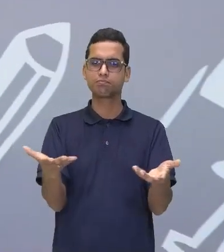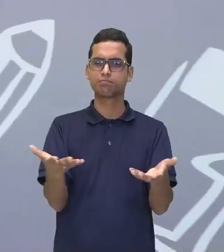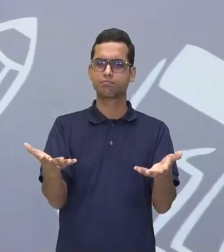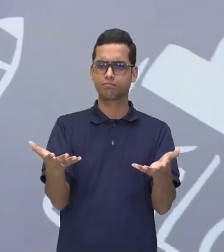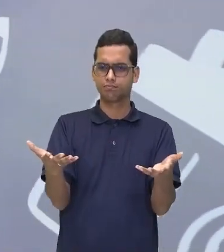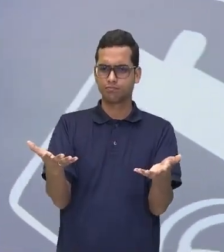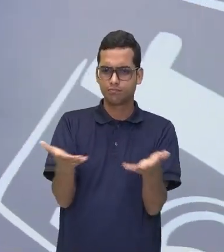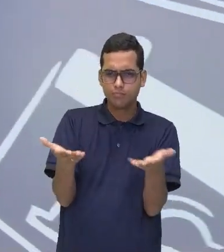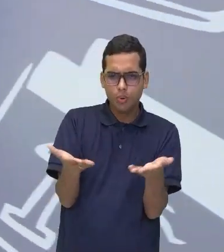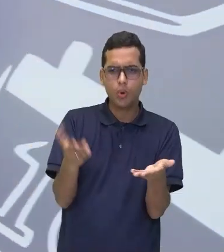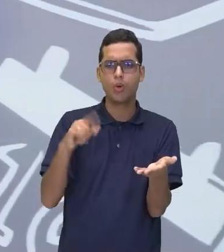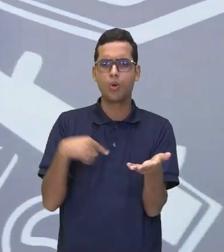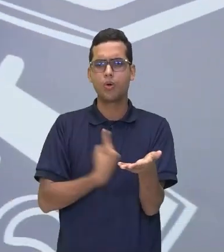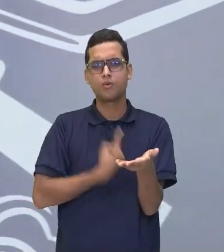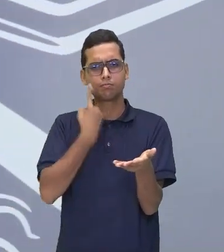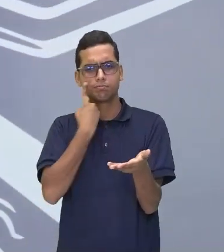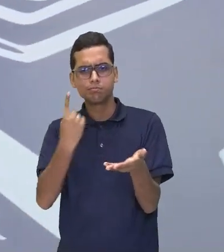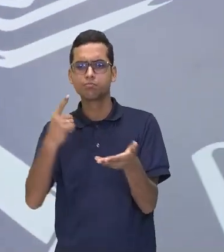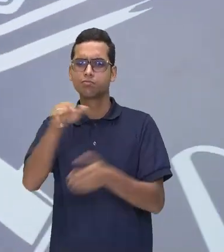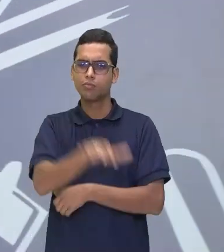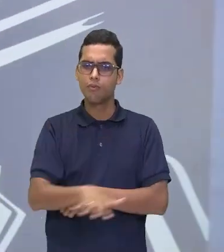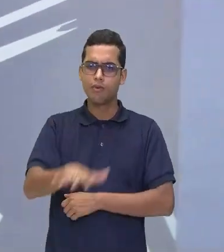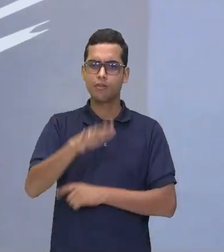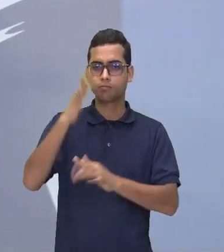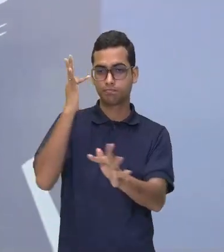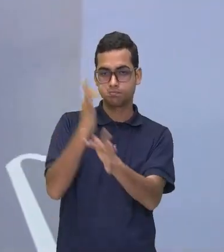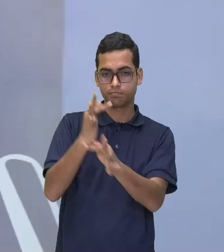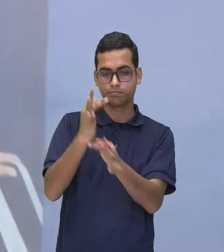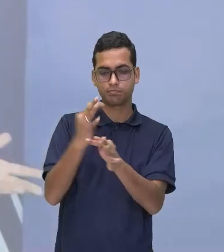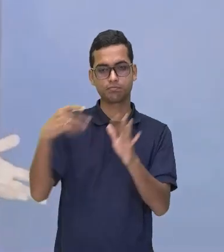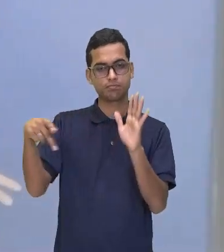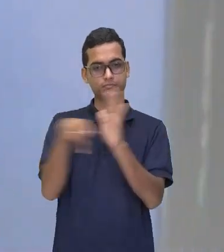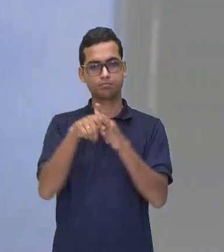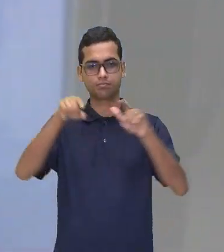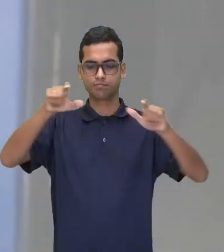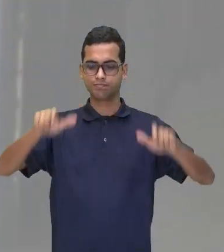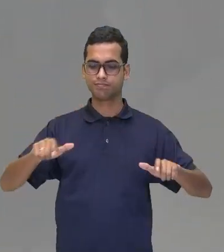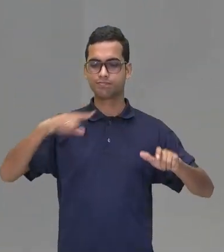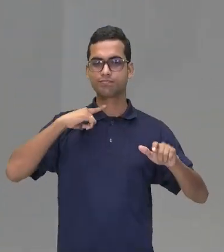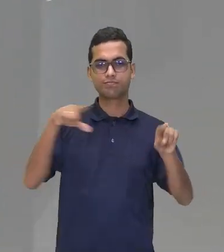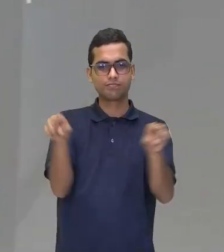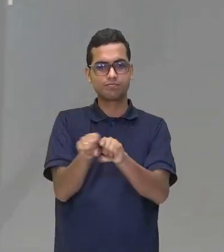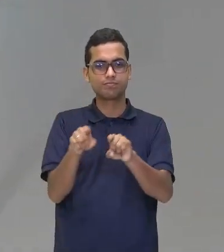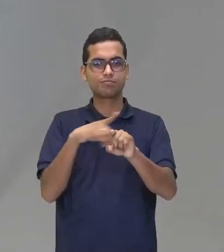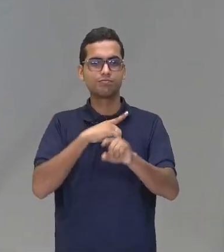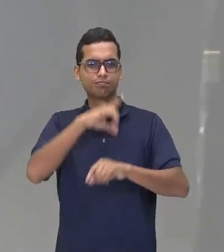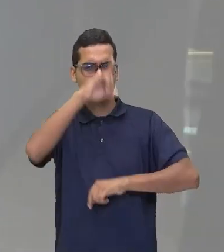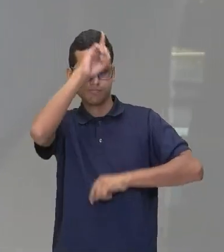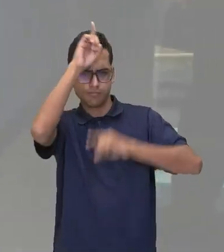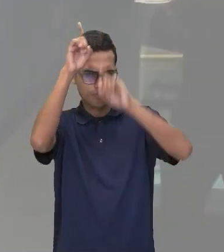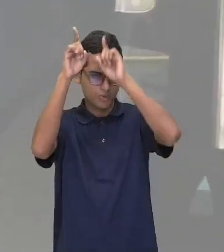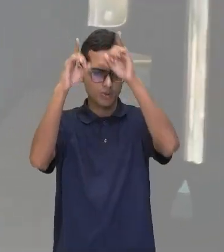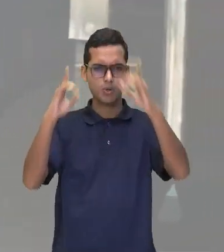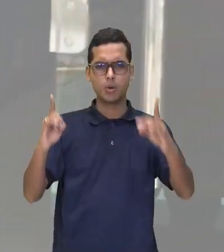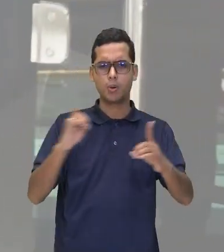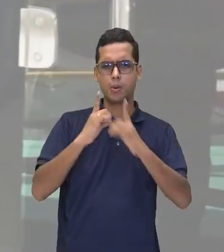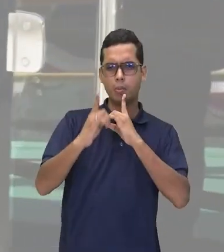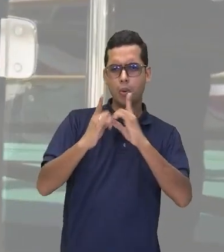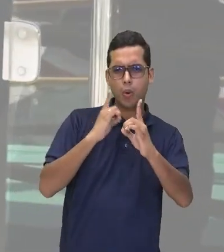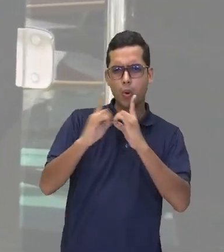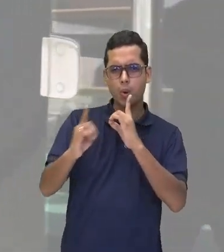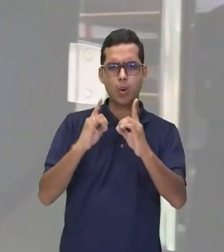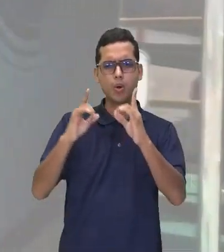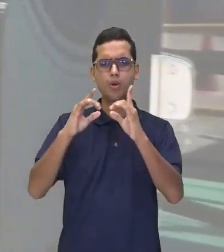e o universo da física, que está cheio de criatividade, dinamismo, tudo para